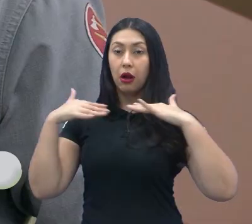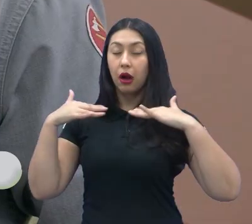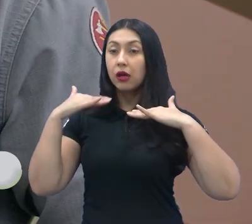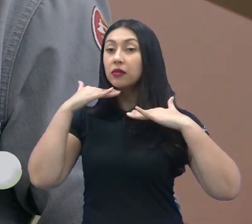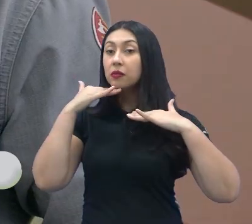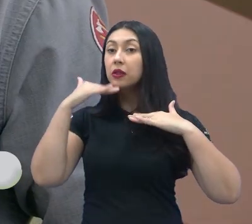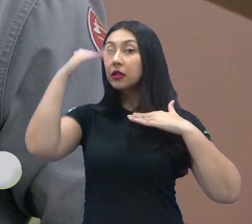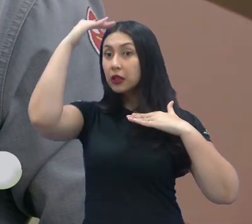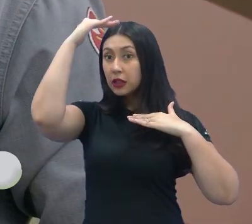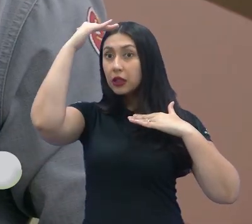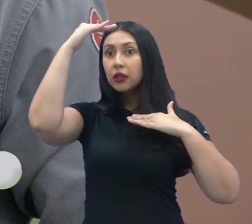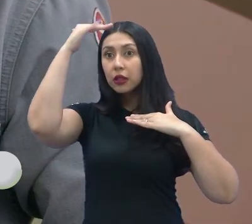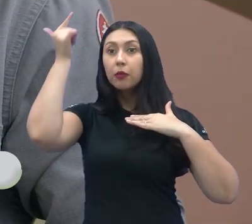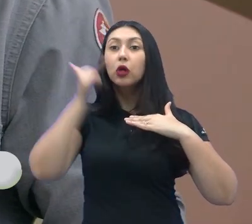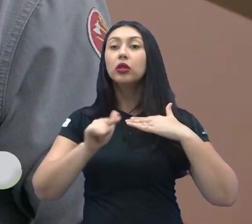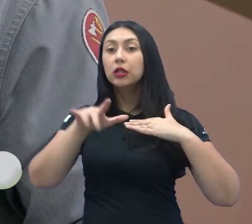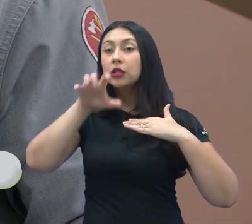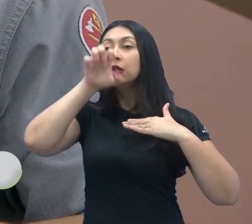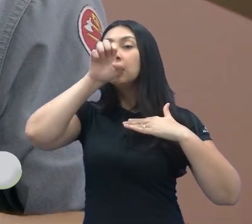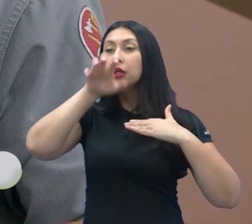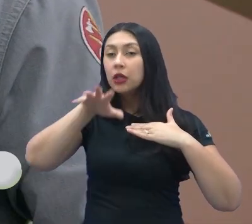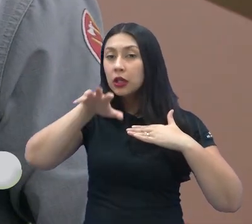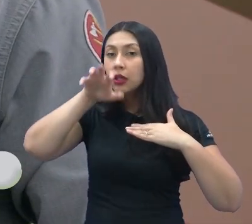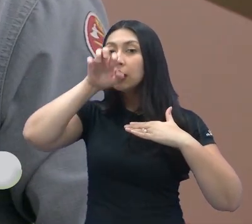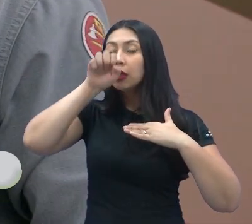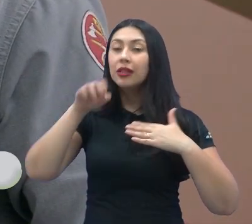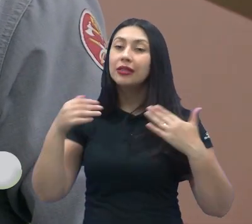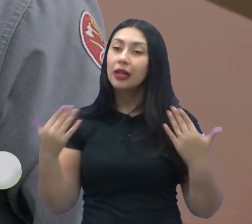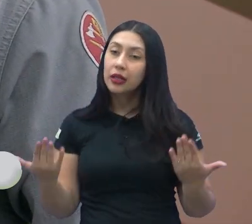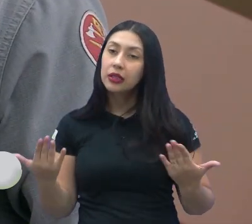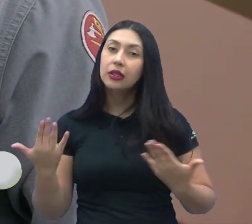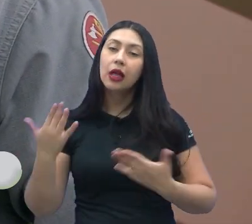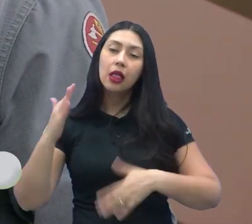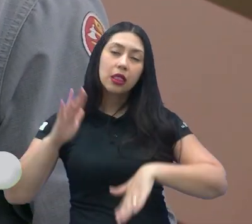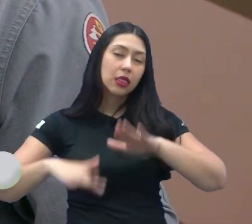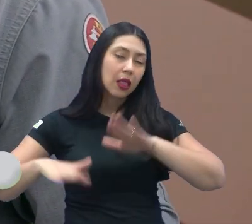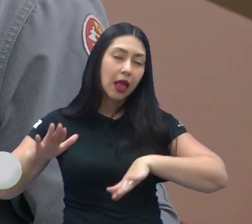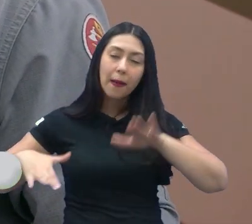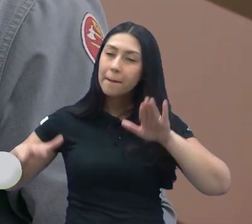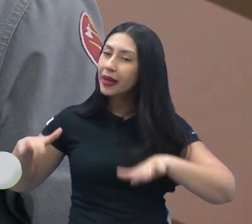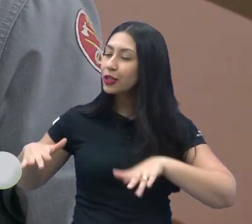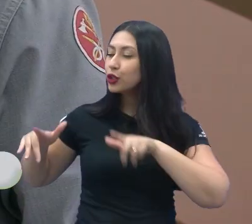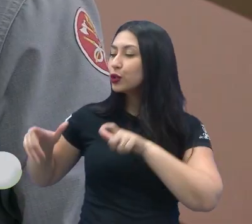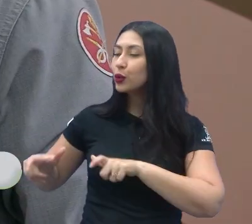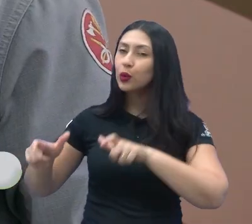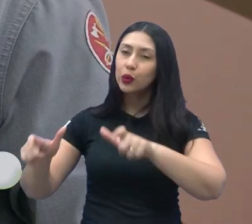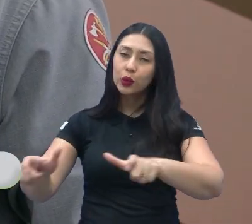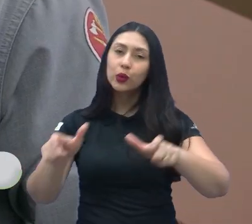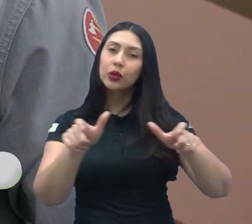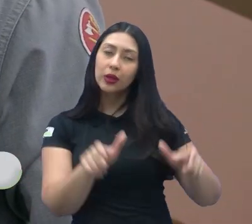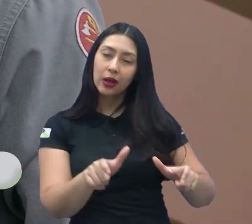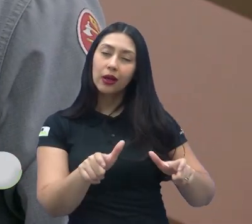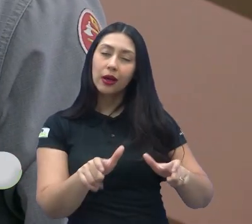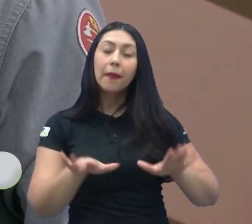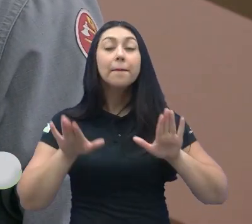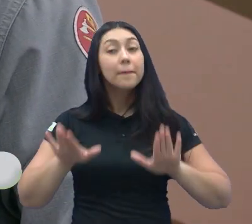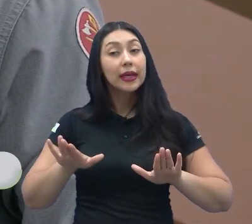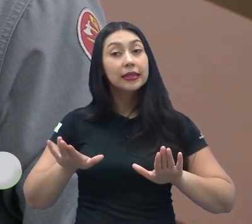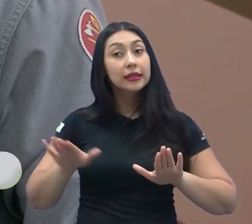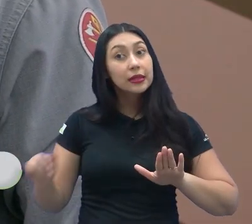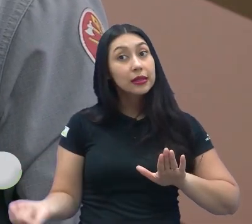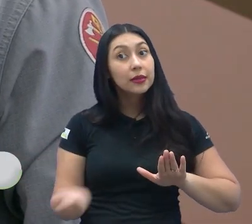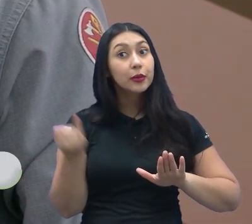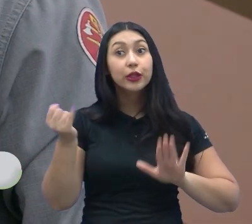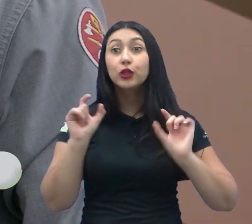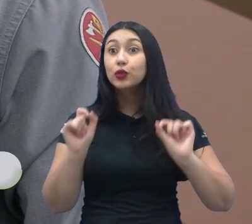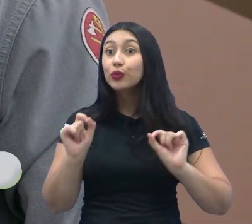água para conseguir respirar. E aí a profundidade de piscina vai variar muito dos locais e a altura da criança ali. Mas como eu disse, o importante é o adulto estar